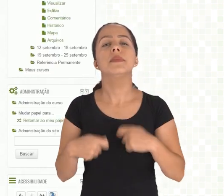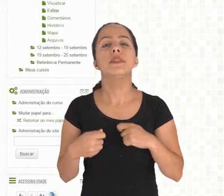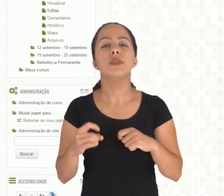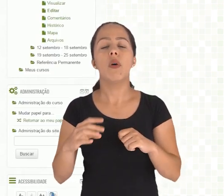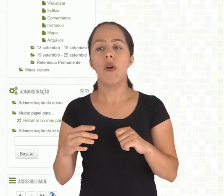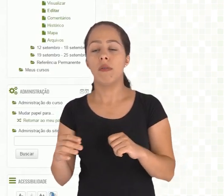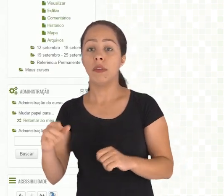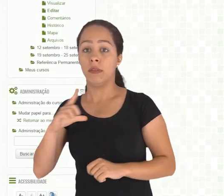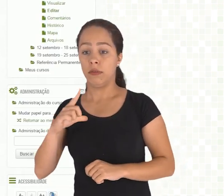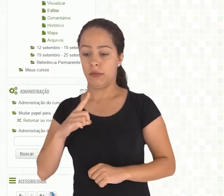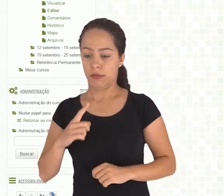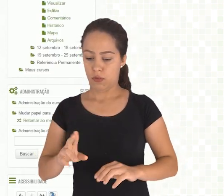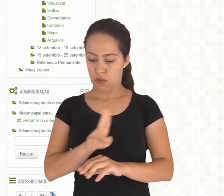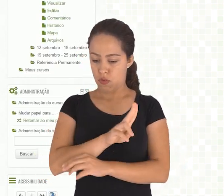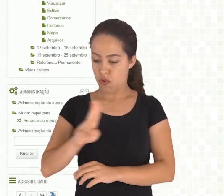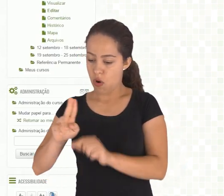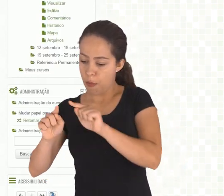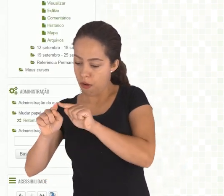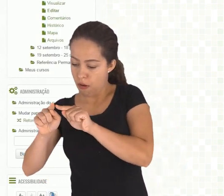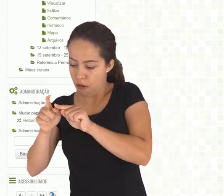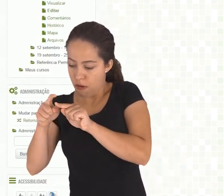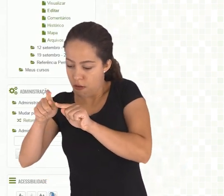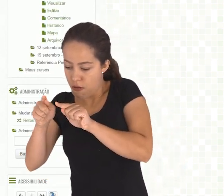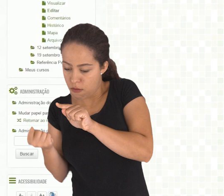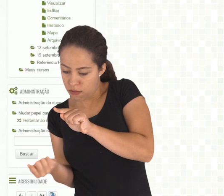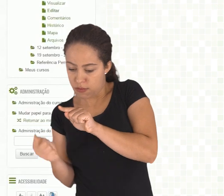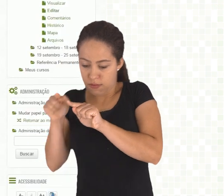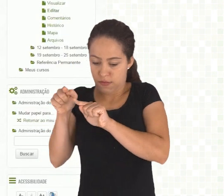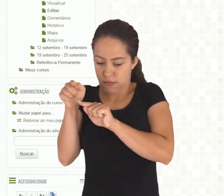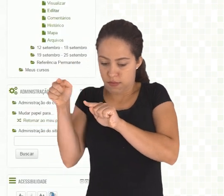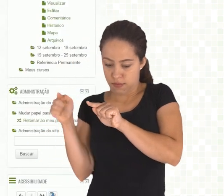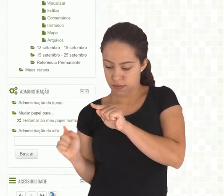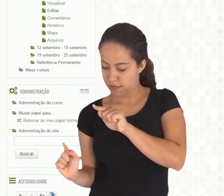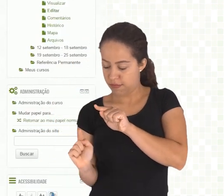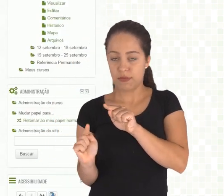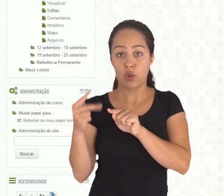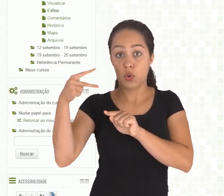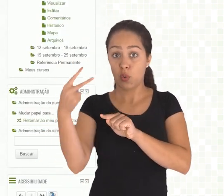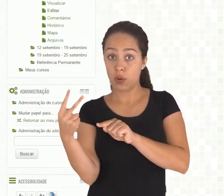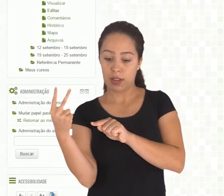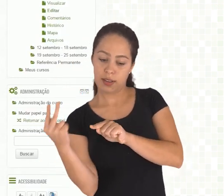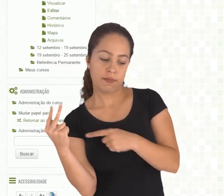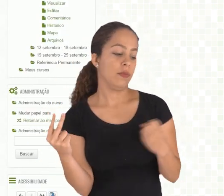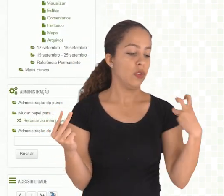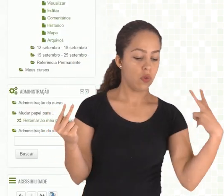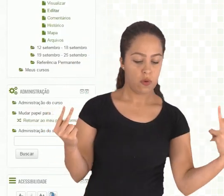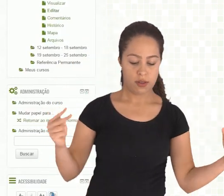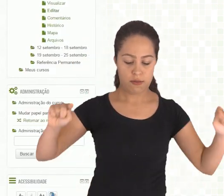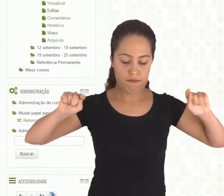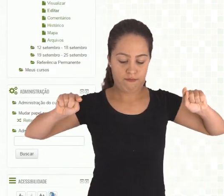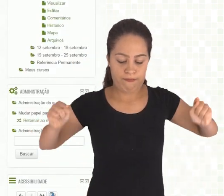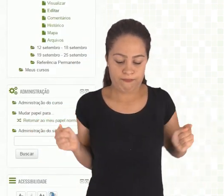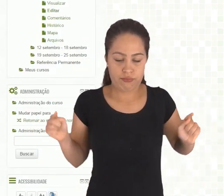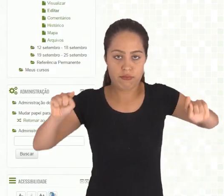você precisa fazer é colocar dois colchetes em volta do nome da página como eu sei que a página inicial se